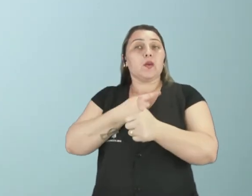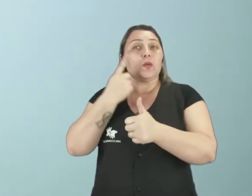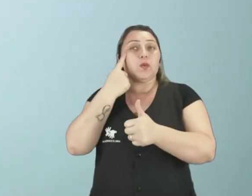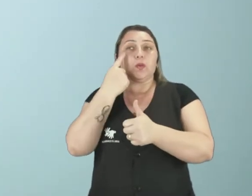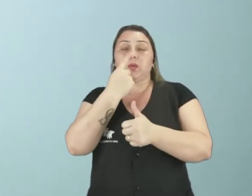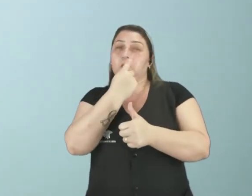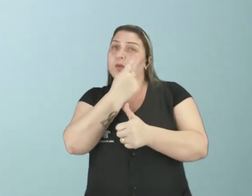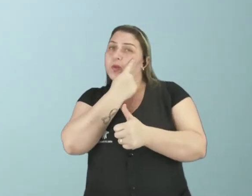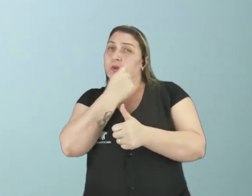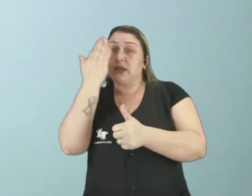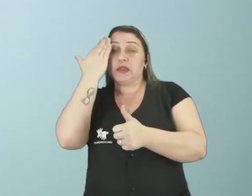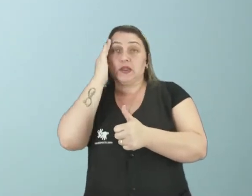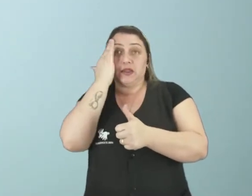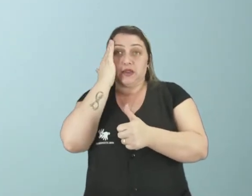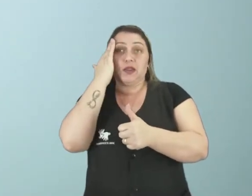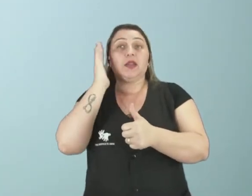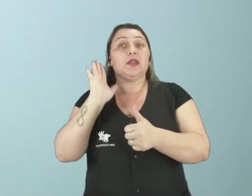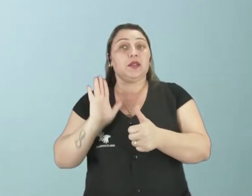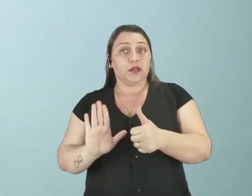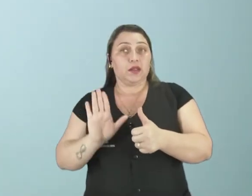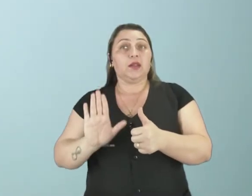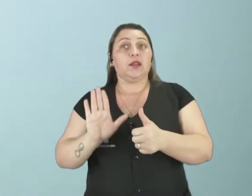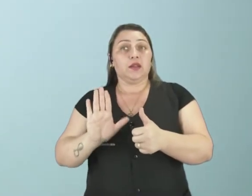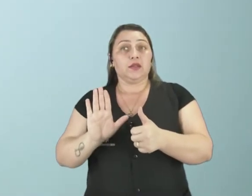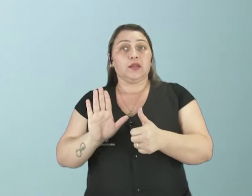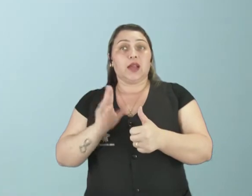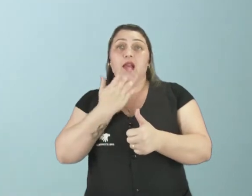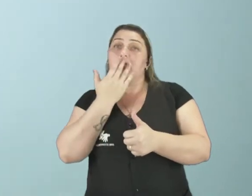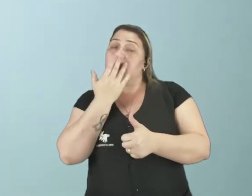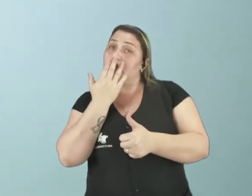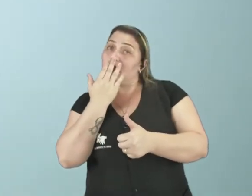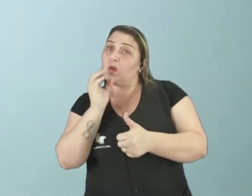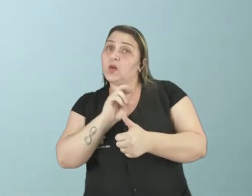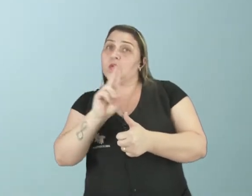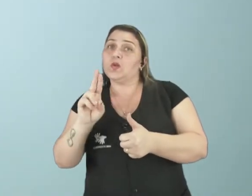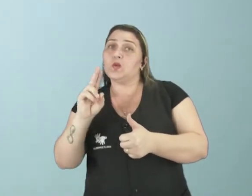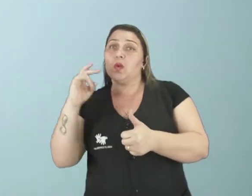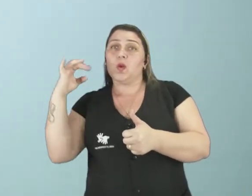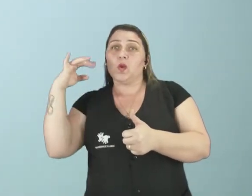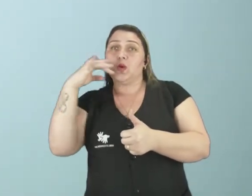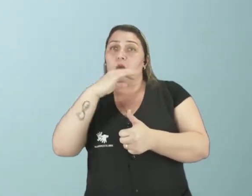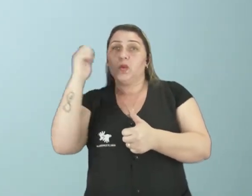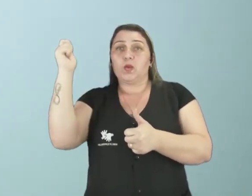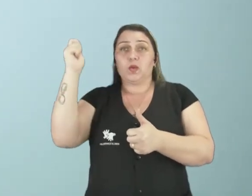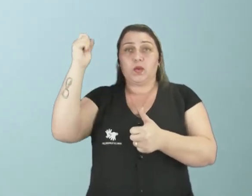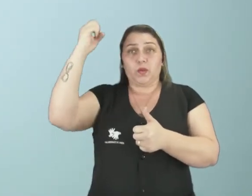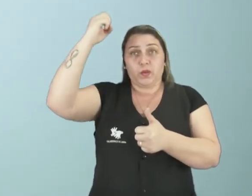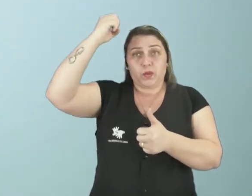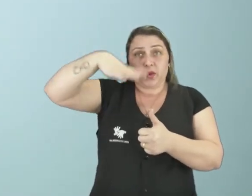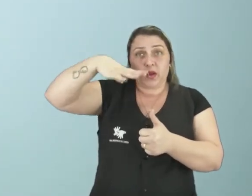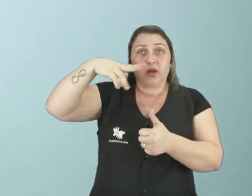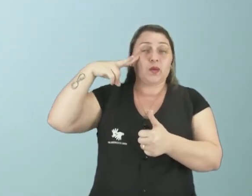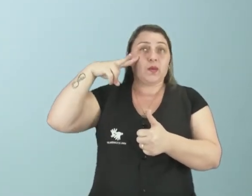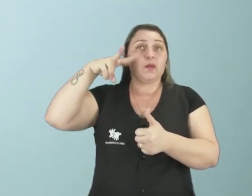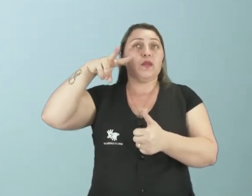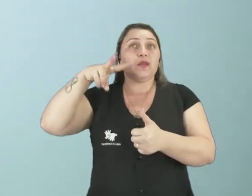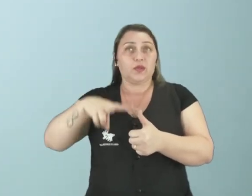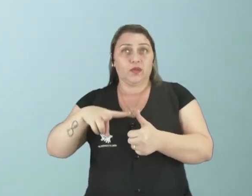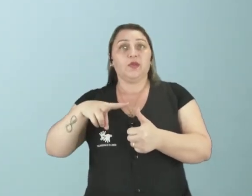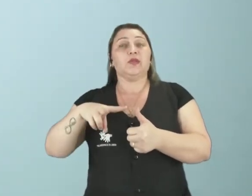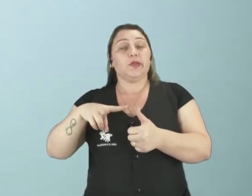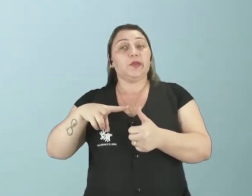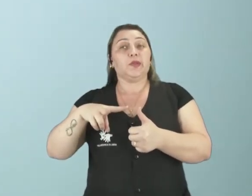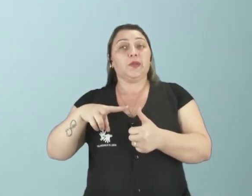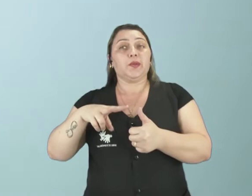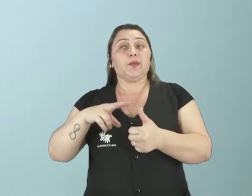vai interpretar essas cores ou esses raios de luz refletidos, porque o que a gente enxerga aí são raios de